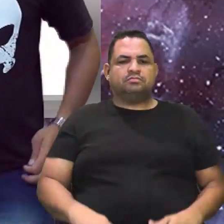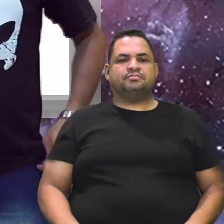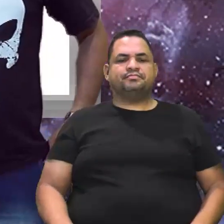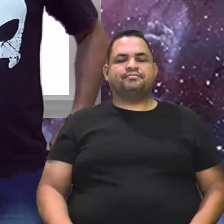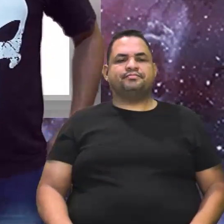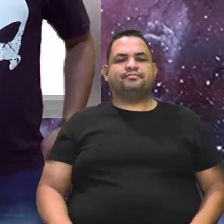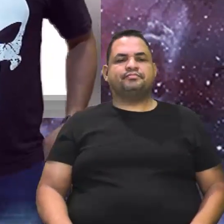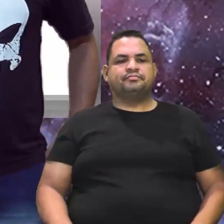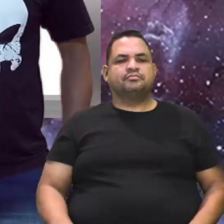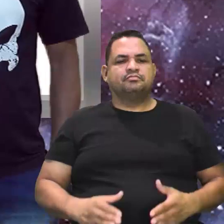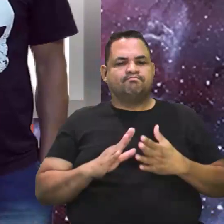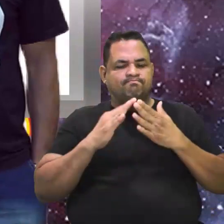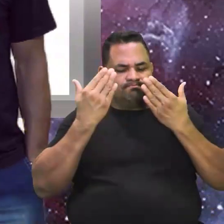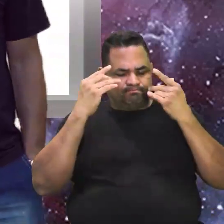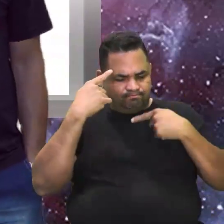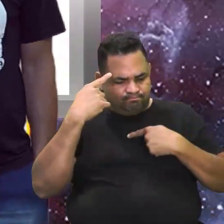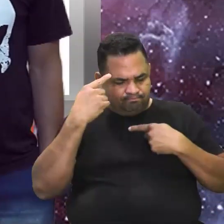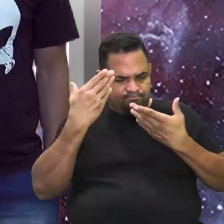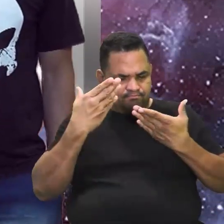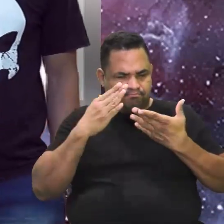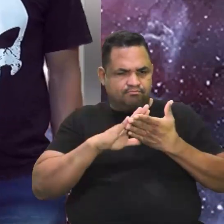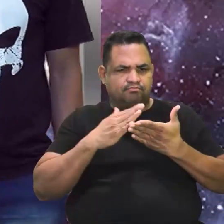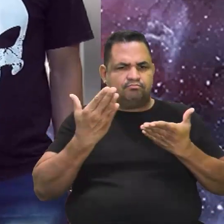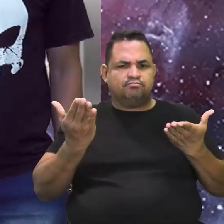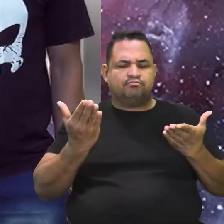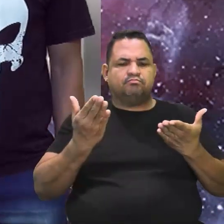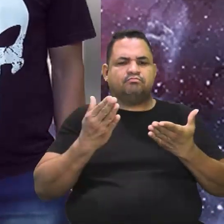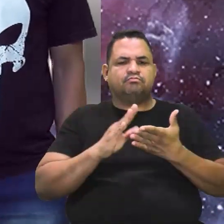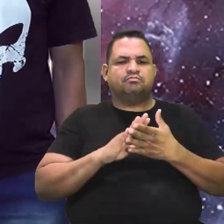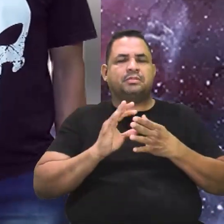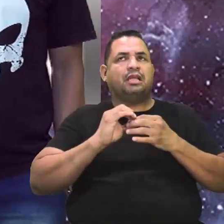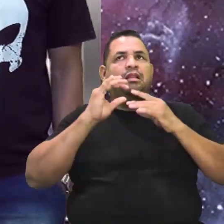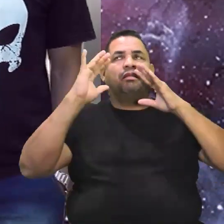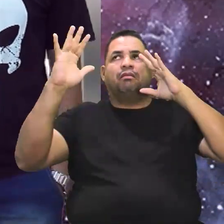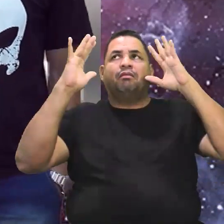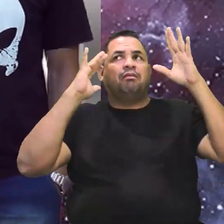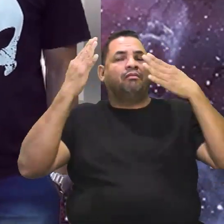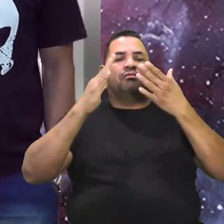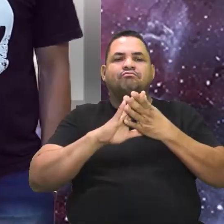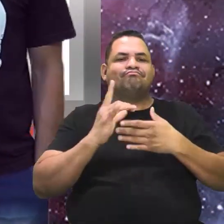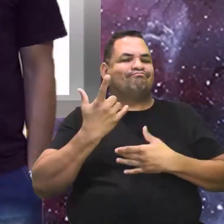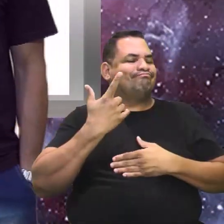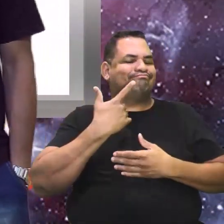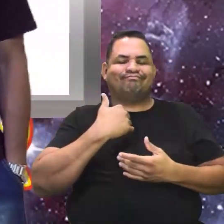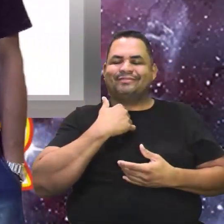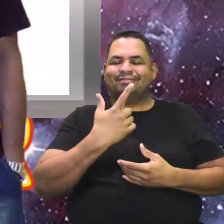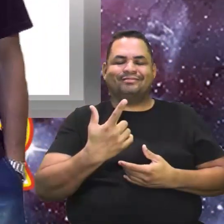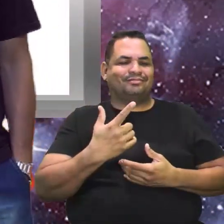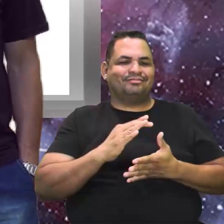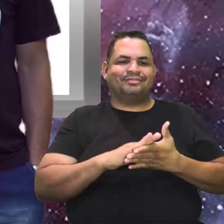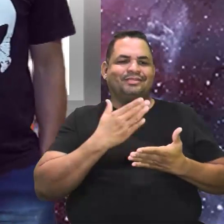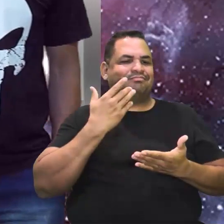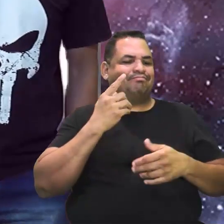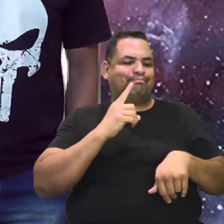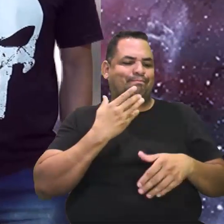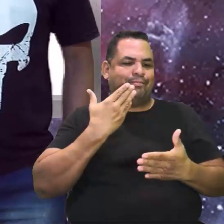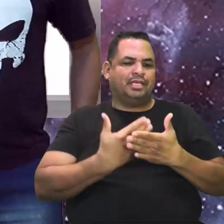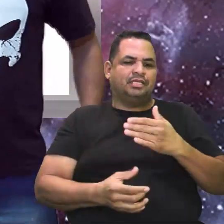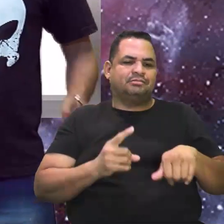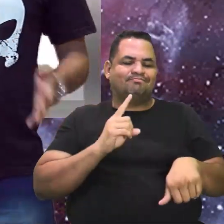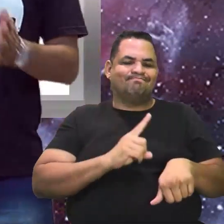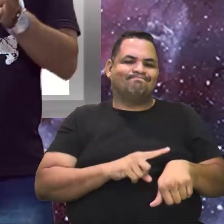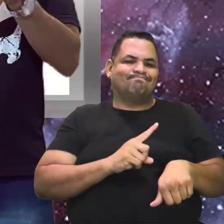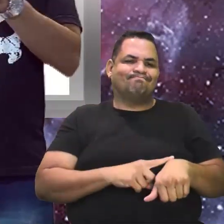importante, tá? Concentrar aquele momento, né, para aquilo ali e não dispersar a atenção, porque senão não adianta, né? É um tempo perdido, tá